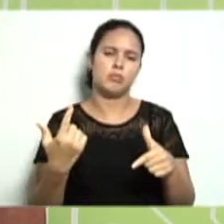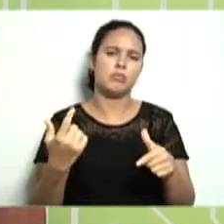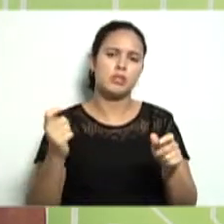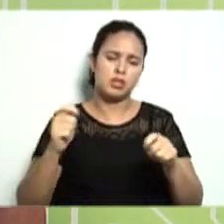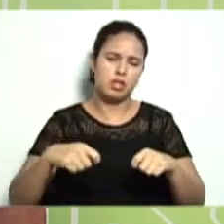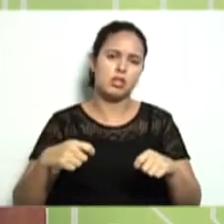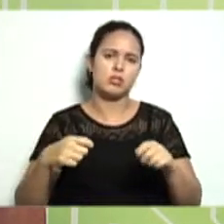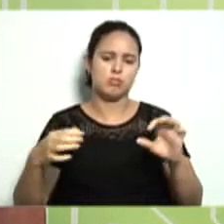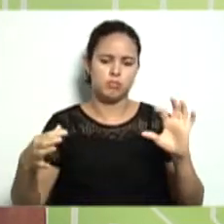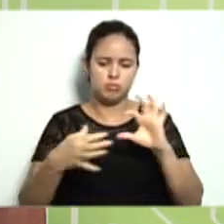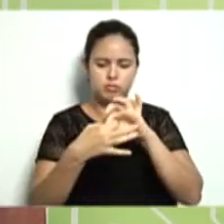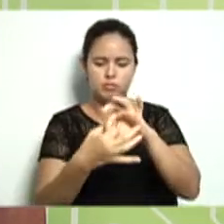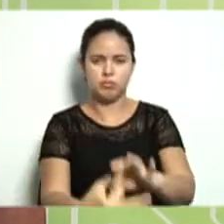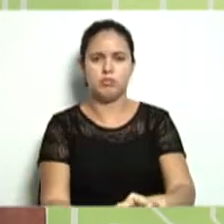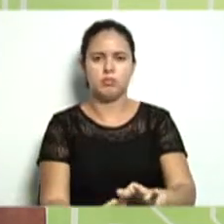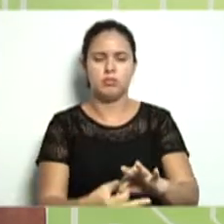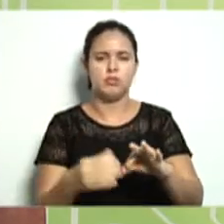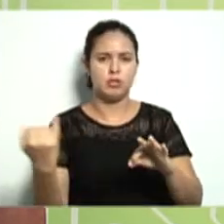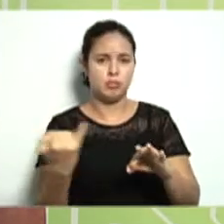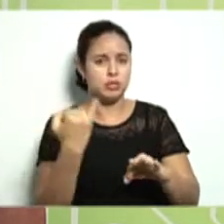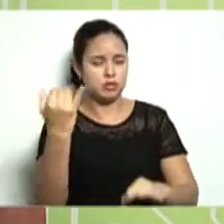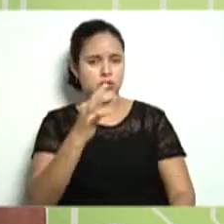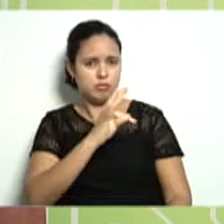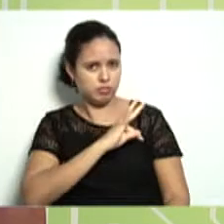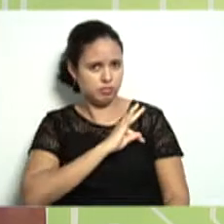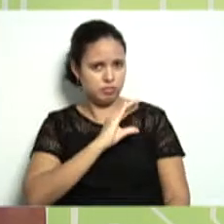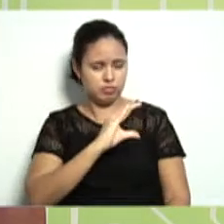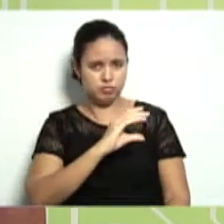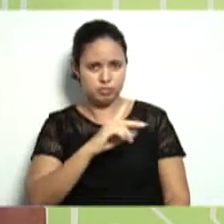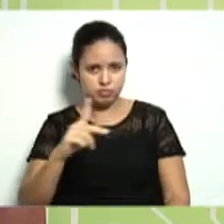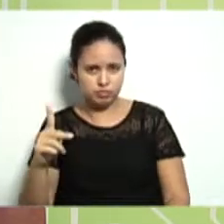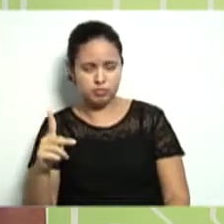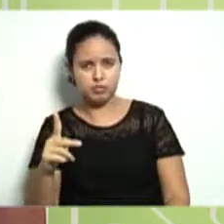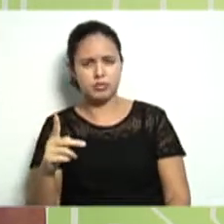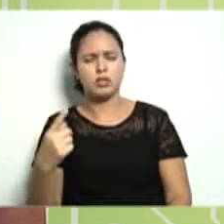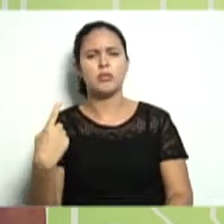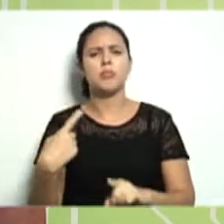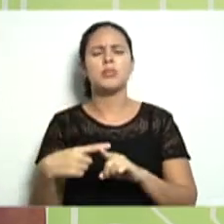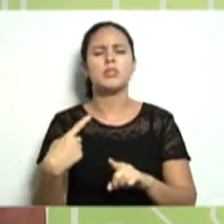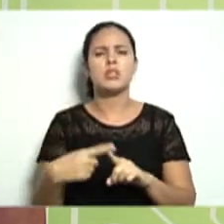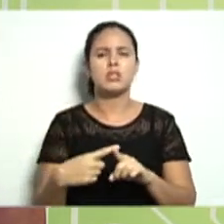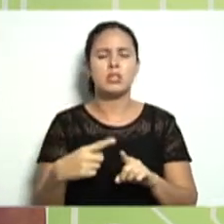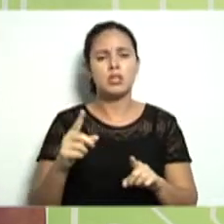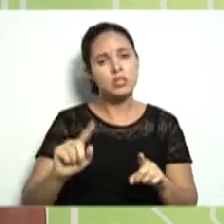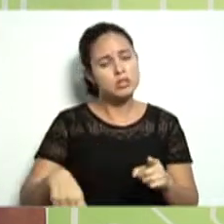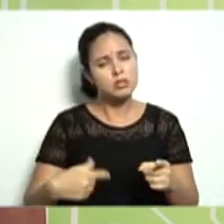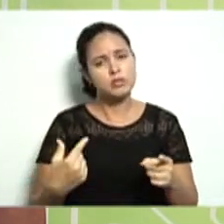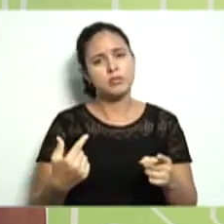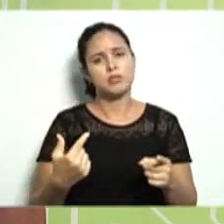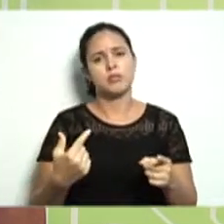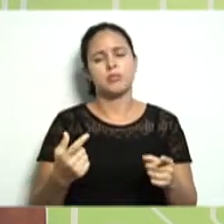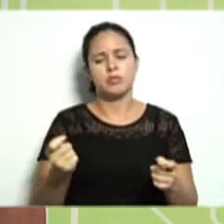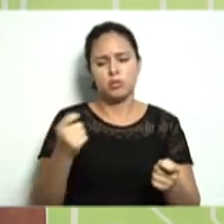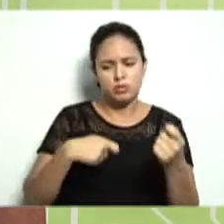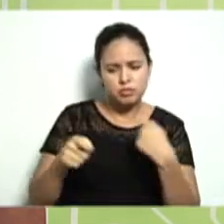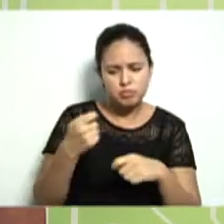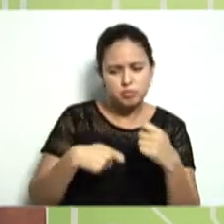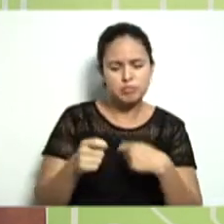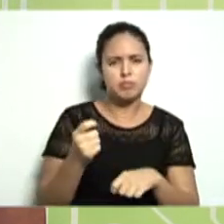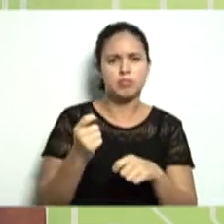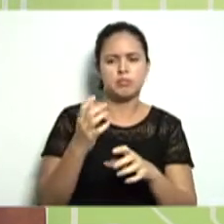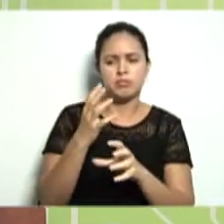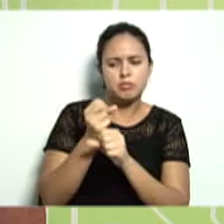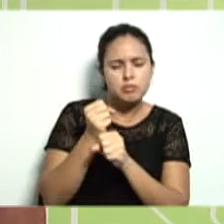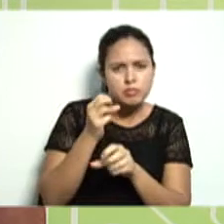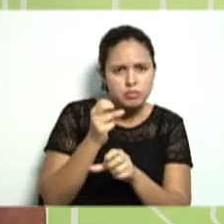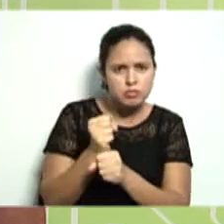esse link da importância do técnico em cooperativismo. Por que é importante? Porque vocês vão ter noções de contabilidade, noções de